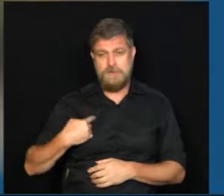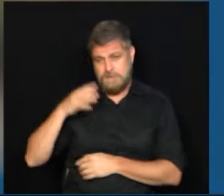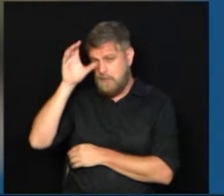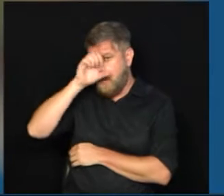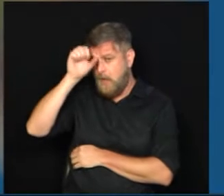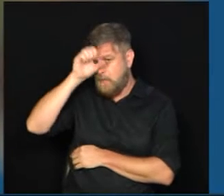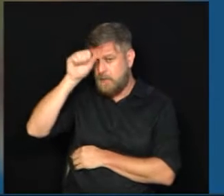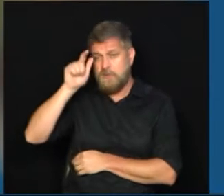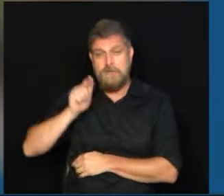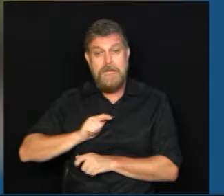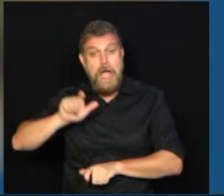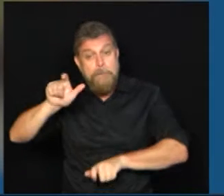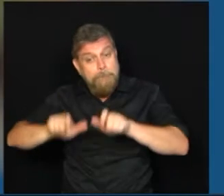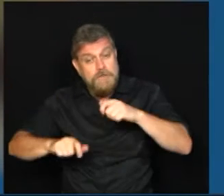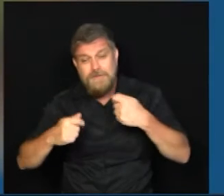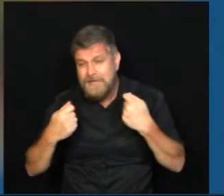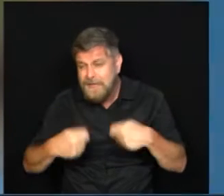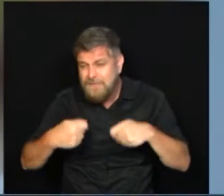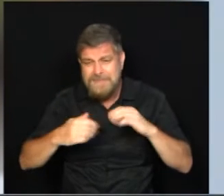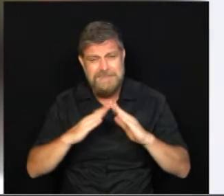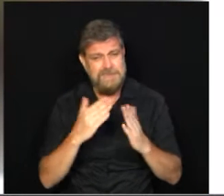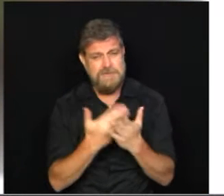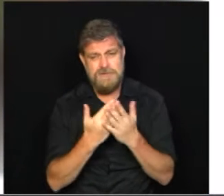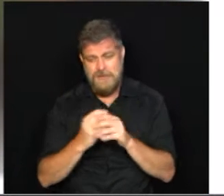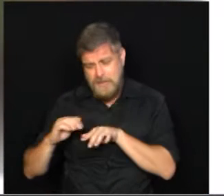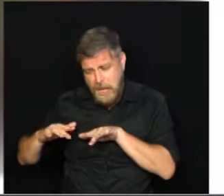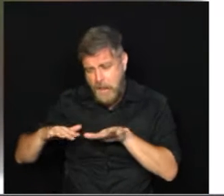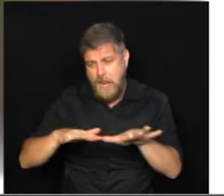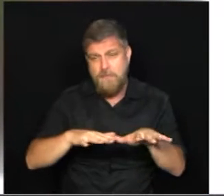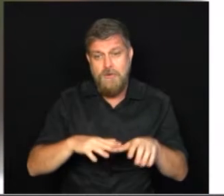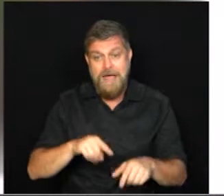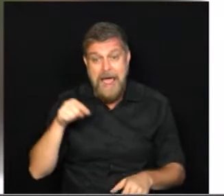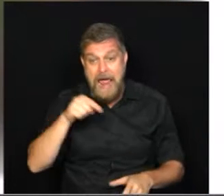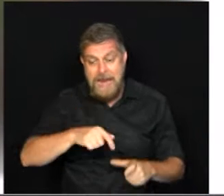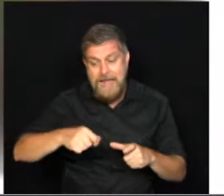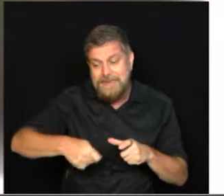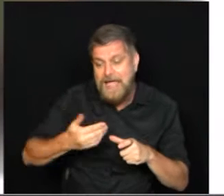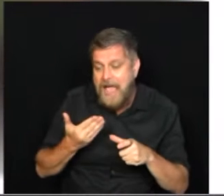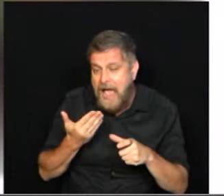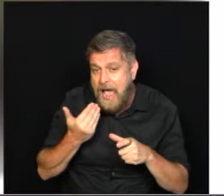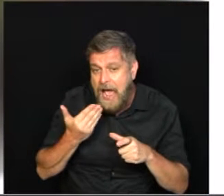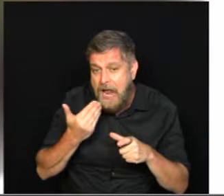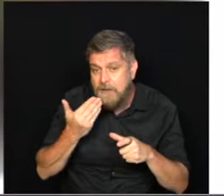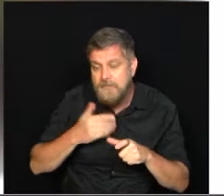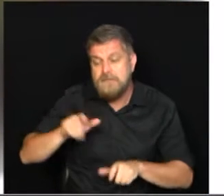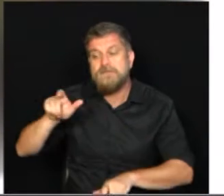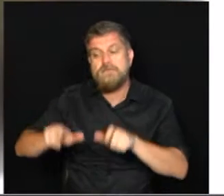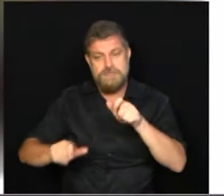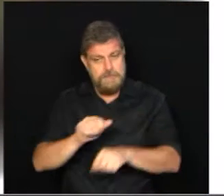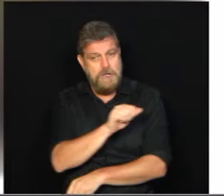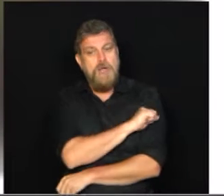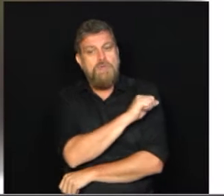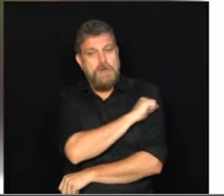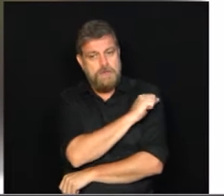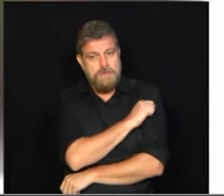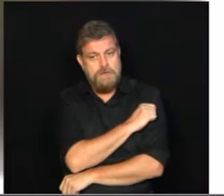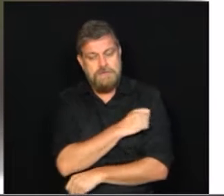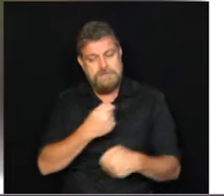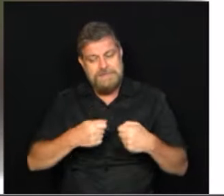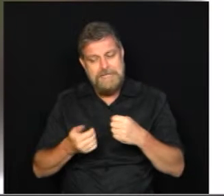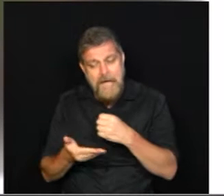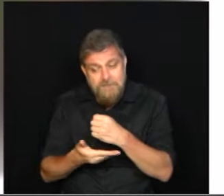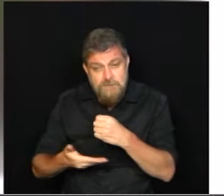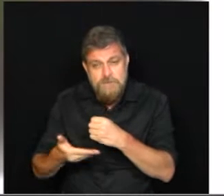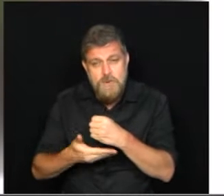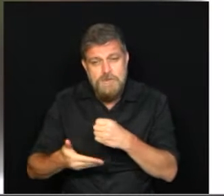muito e temos pessoas que precisam muito da escola servir alimentação escolar para quem precisa é fundamental